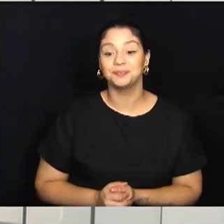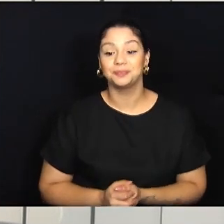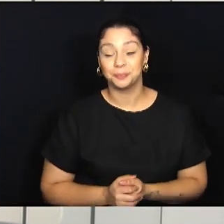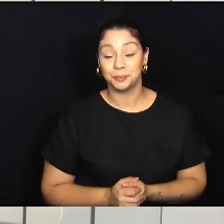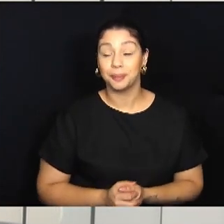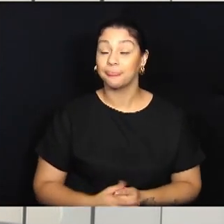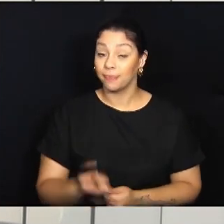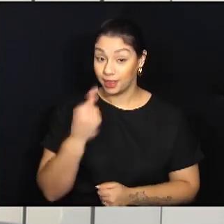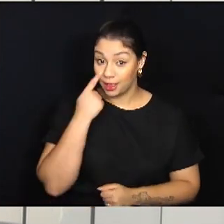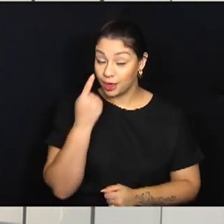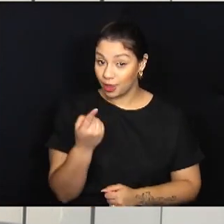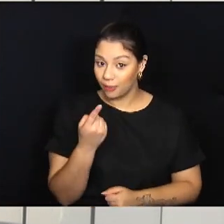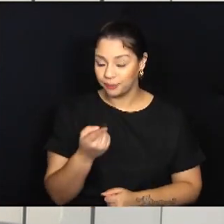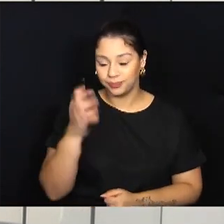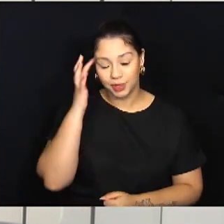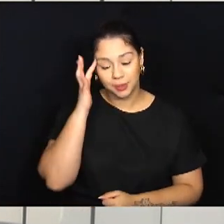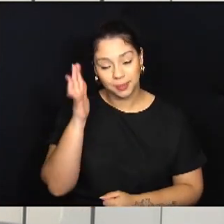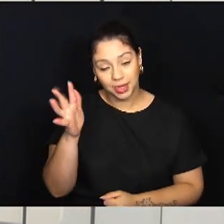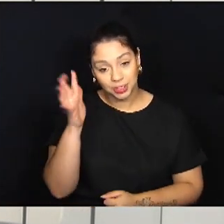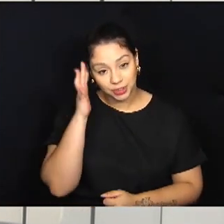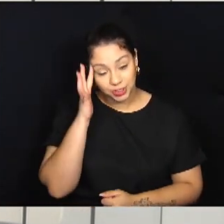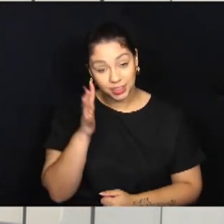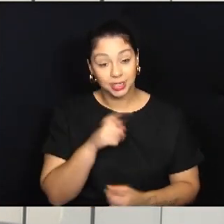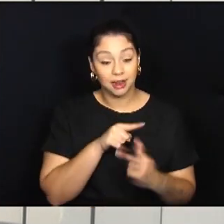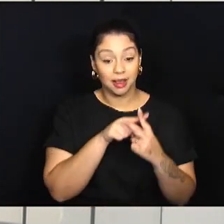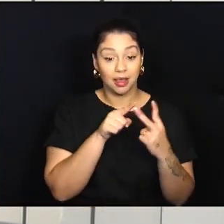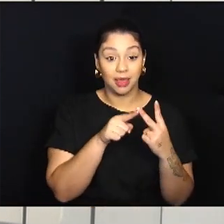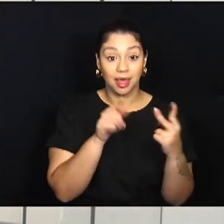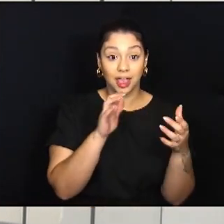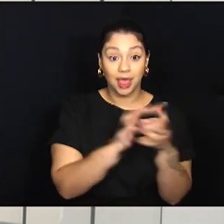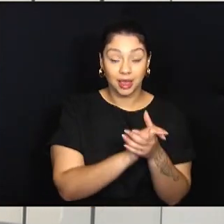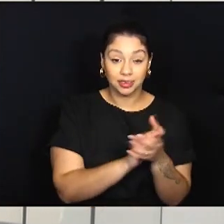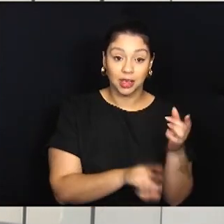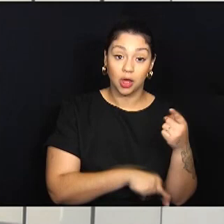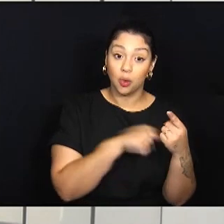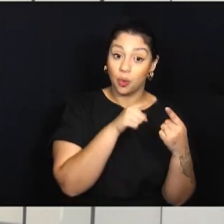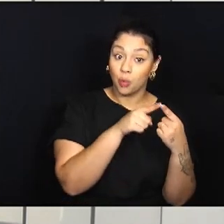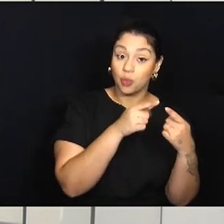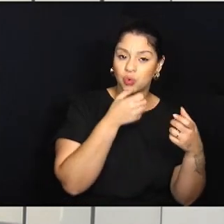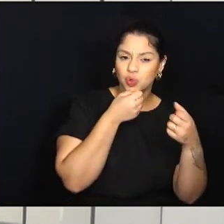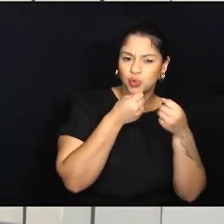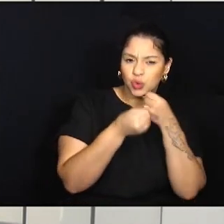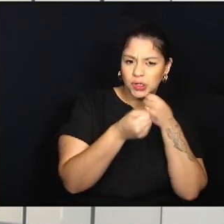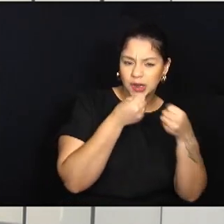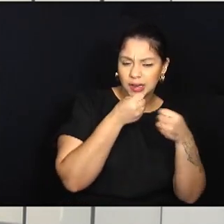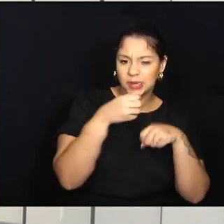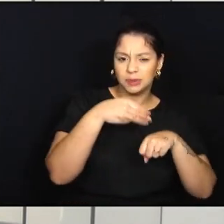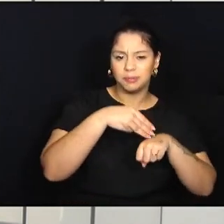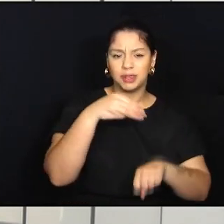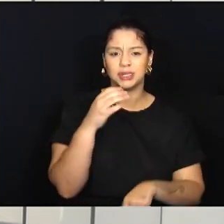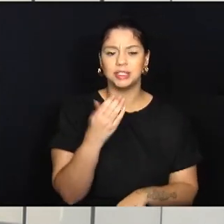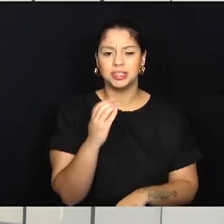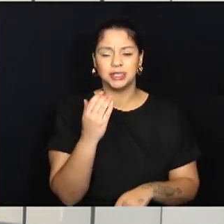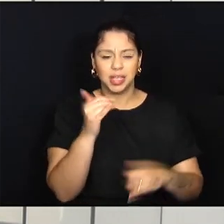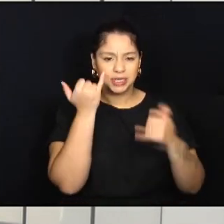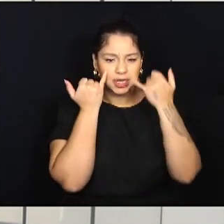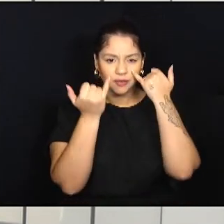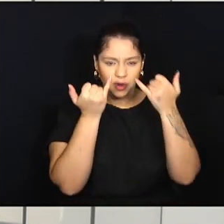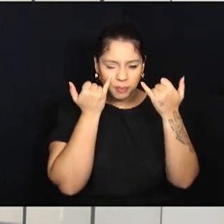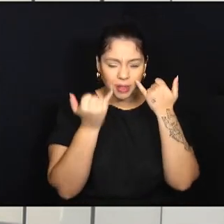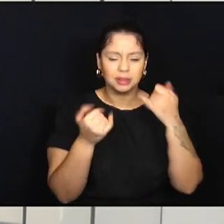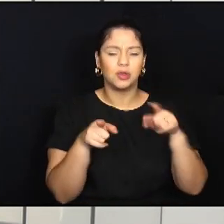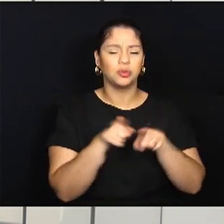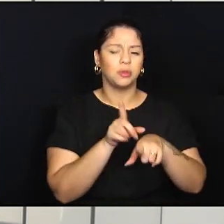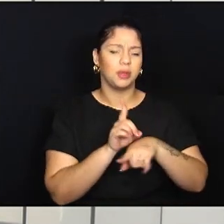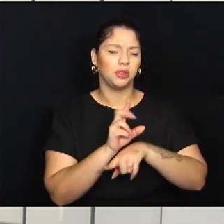E olha só, imagina um casal em que um é jornalista, mestre em ciência da informação,